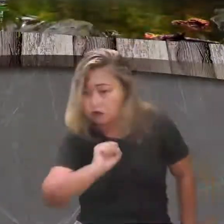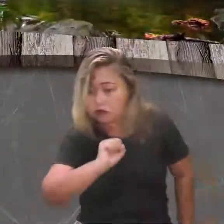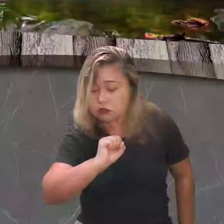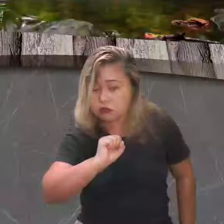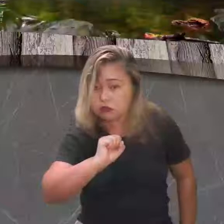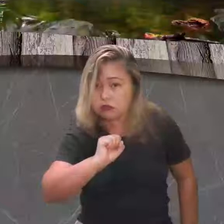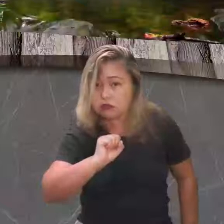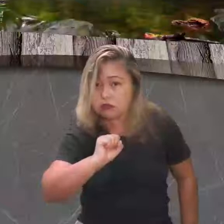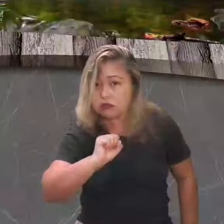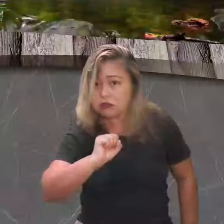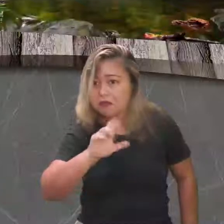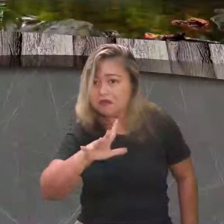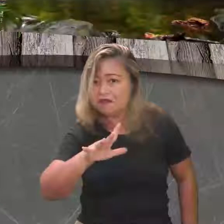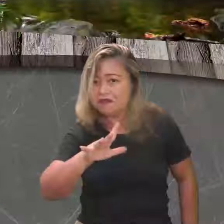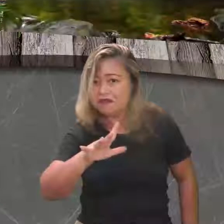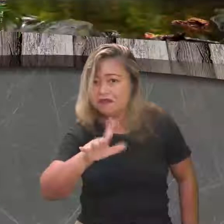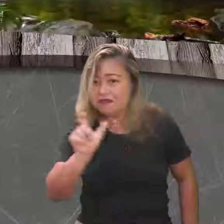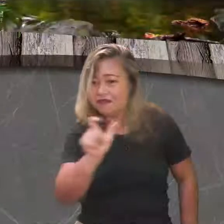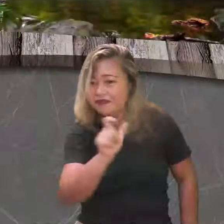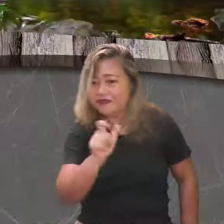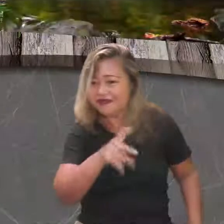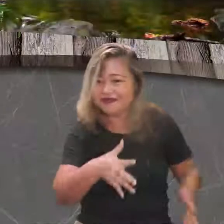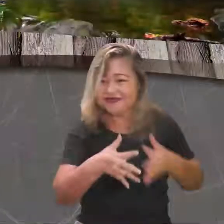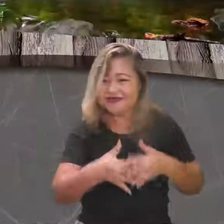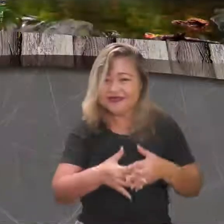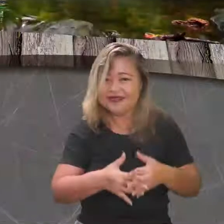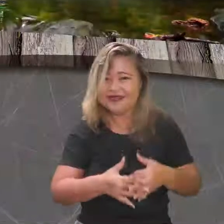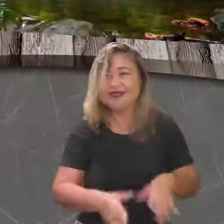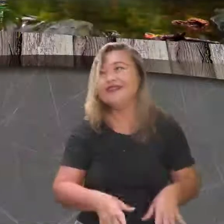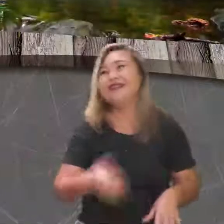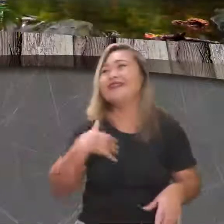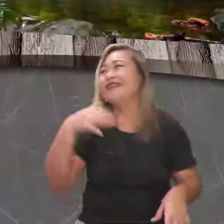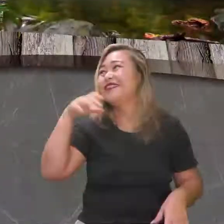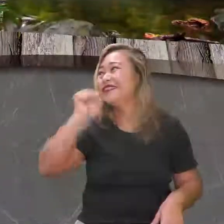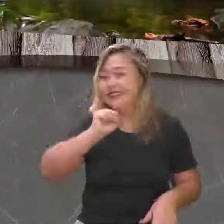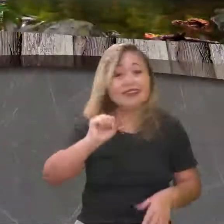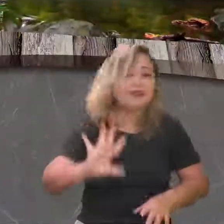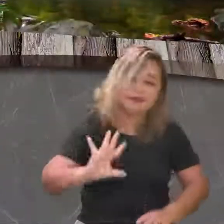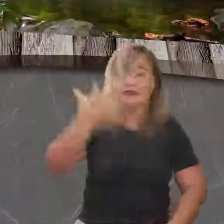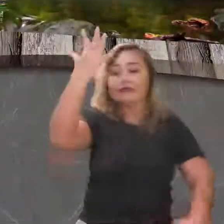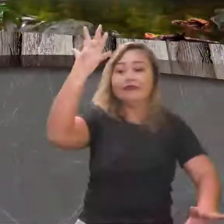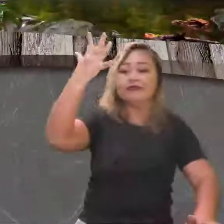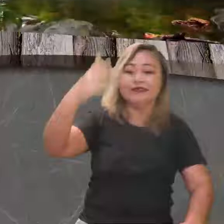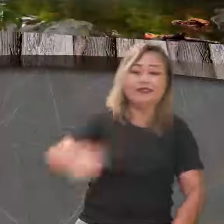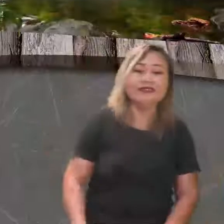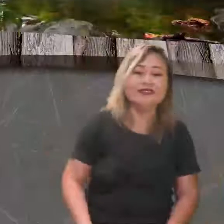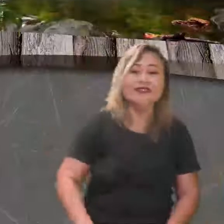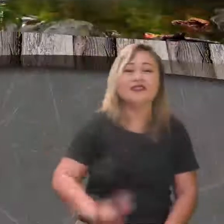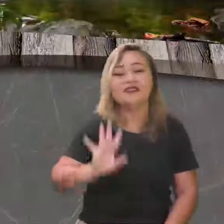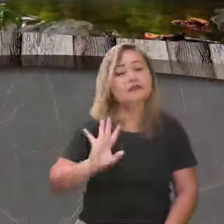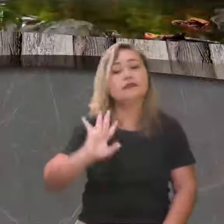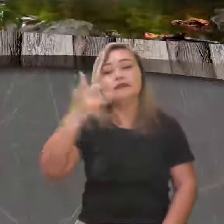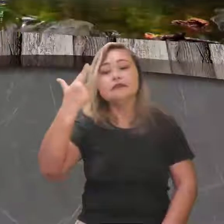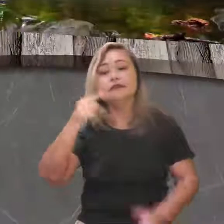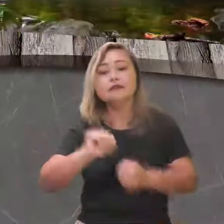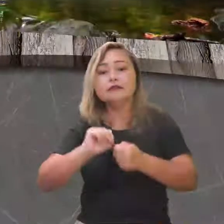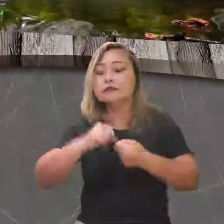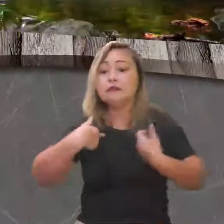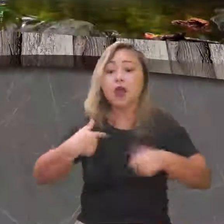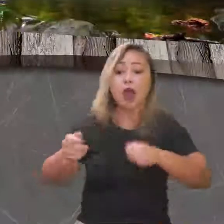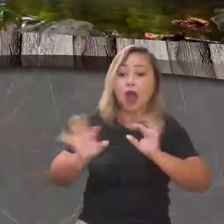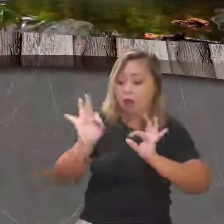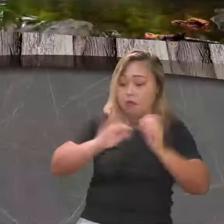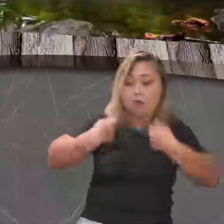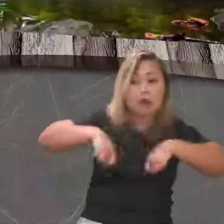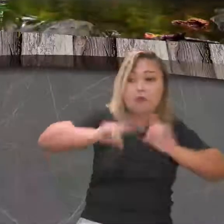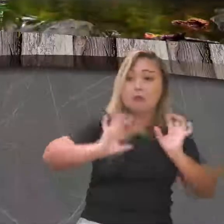avassaladamente. Ixi. Me confundi aí. Bem rapidamente, repentinamente, pronto. Repentinamente você não estava preparado, o animal